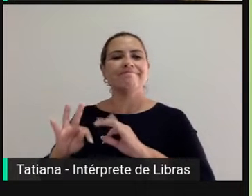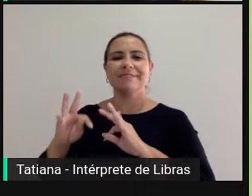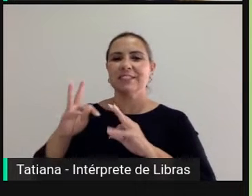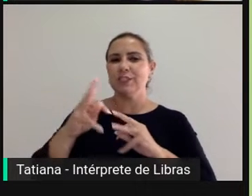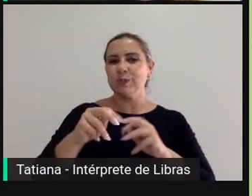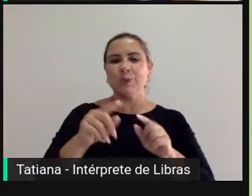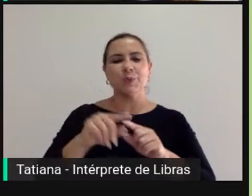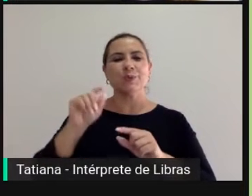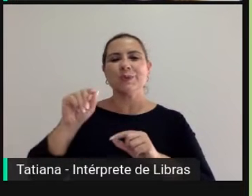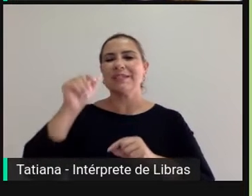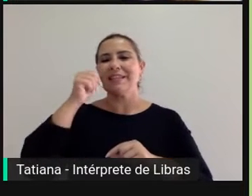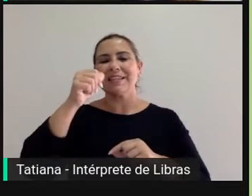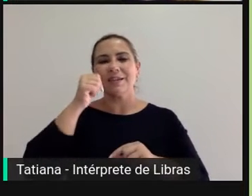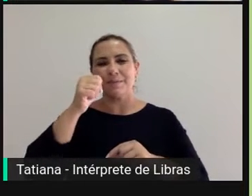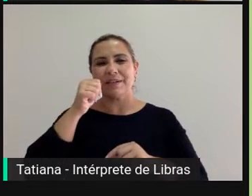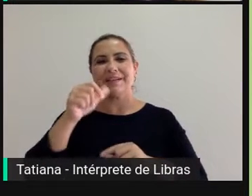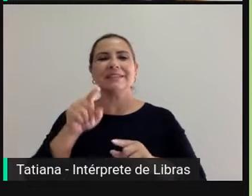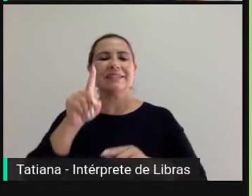que eram